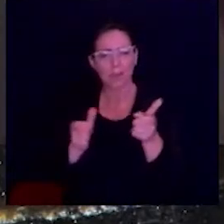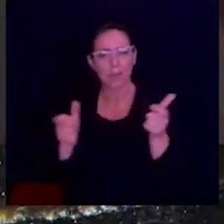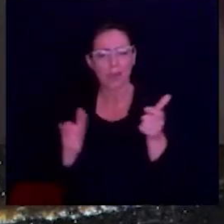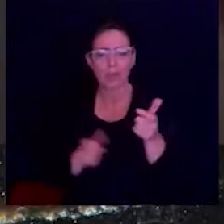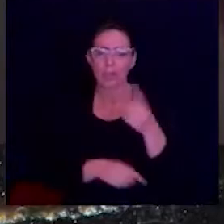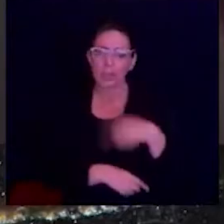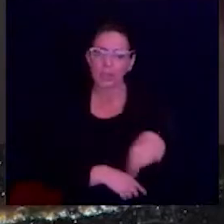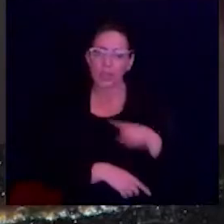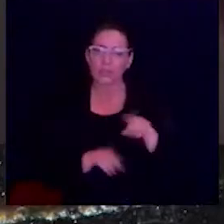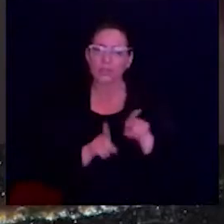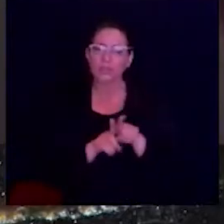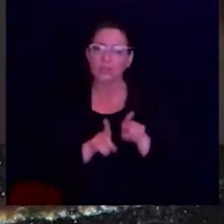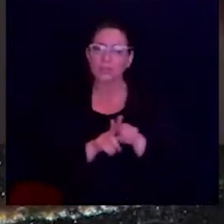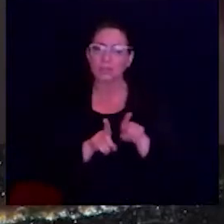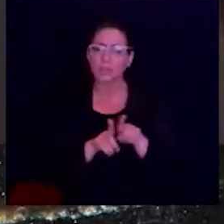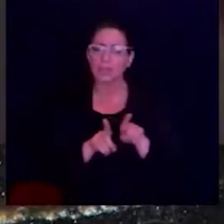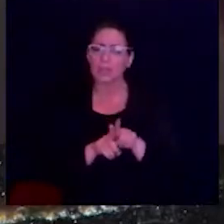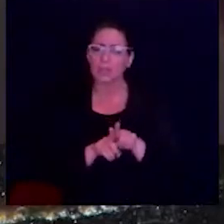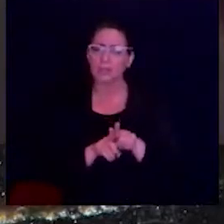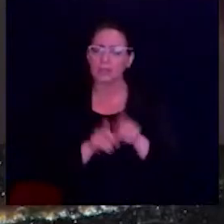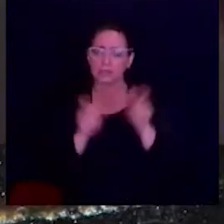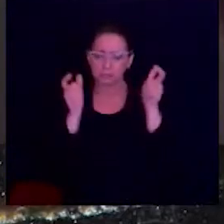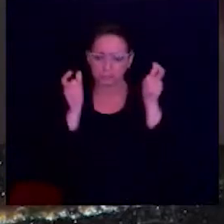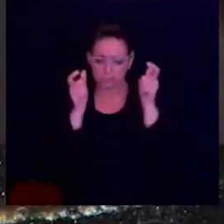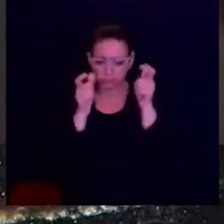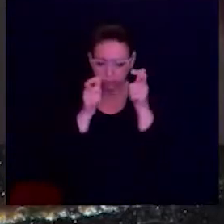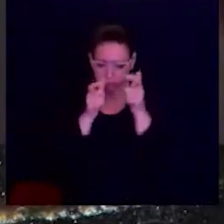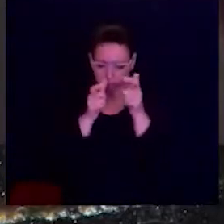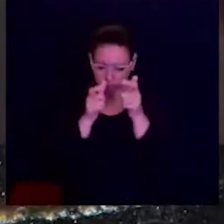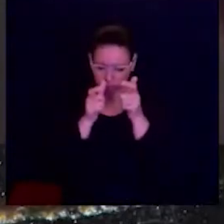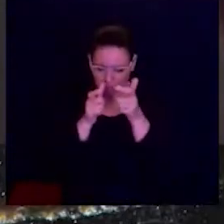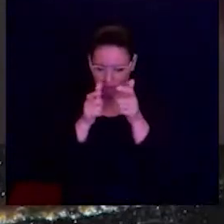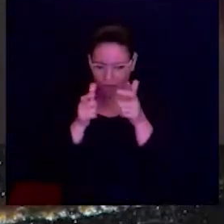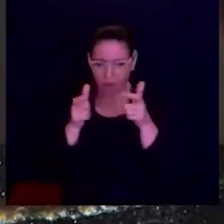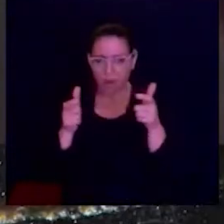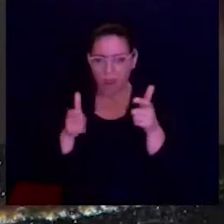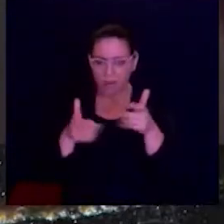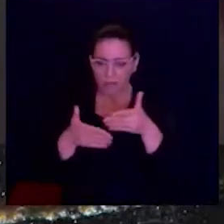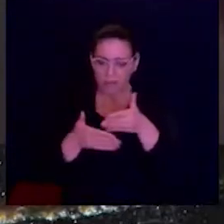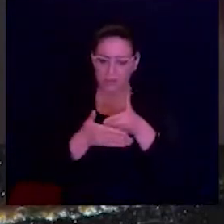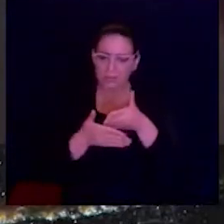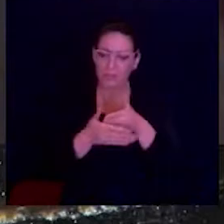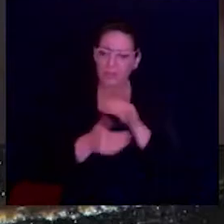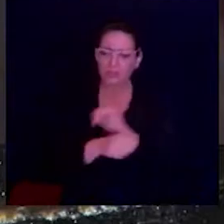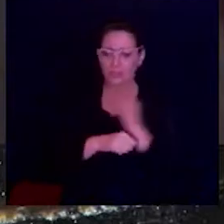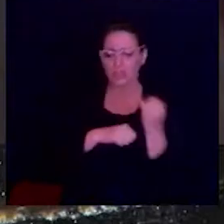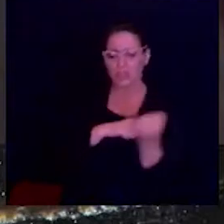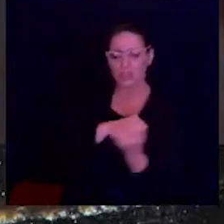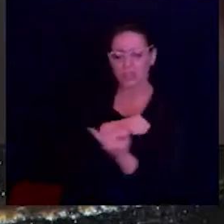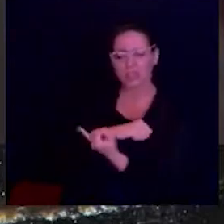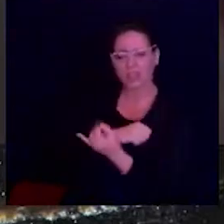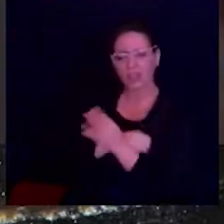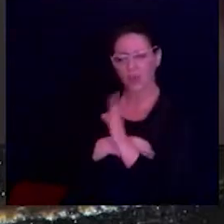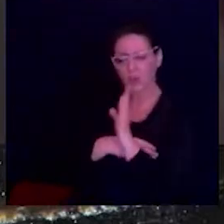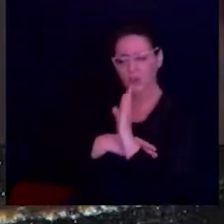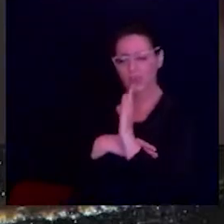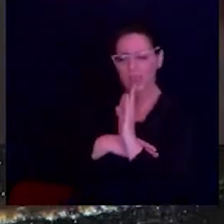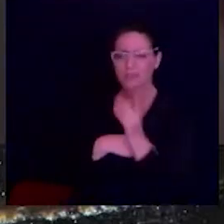também. Delimitada pelo perímetro da ilha, a fronteira entre o conhecido e o desconhecido,